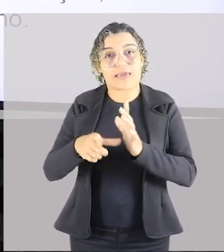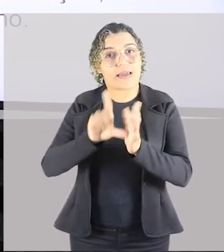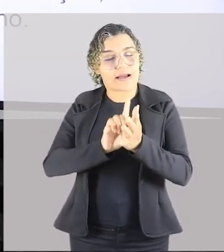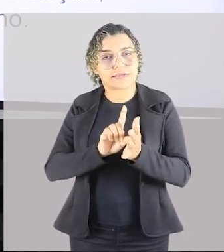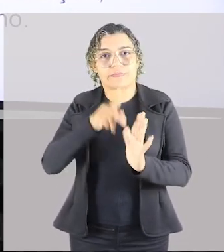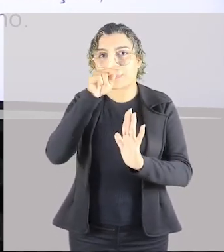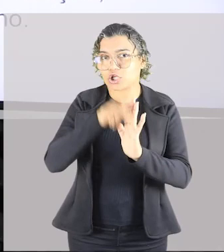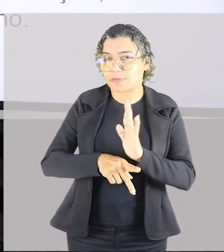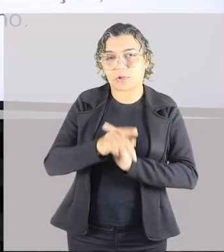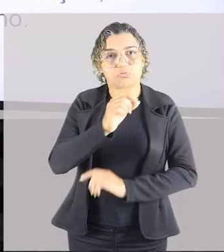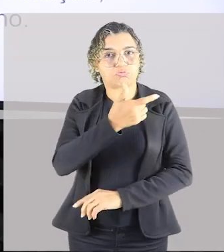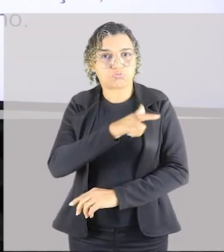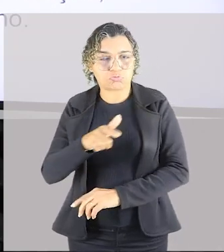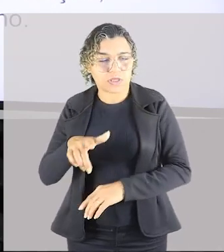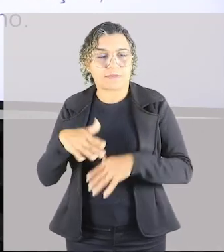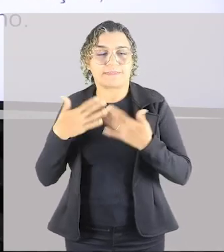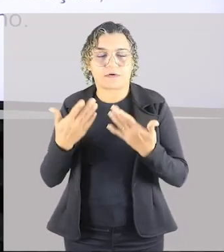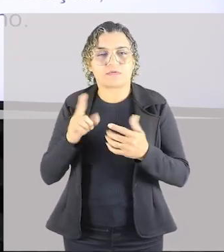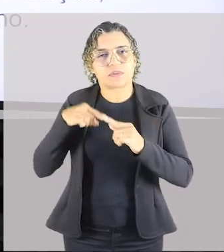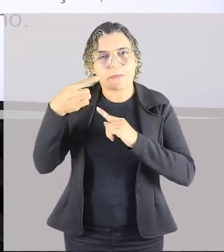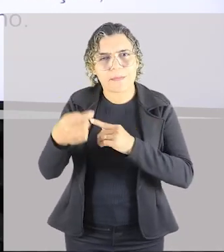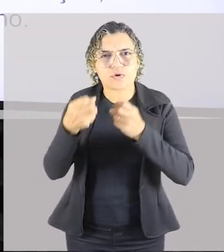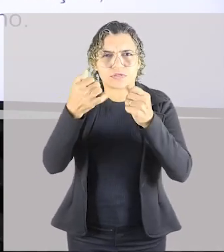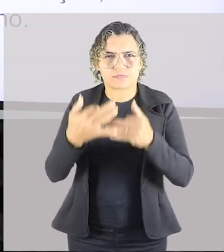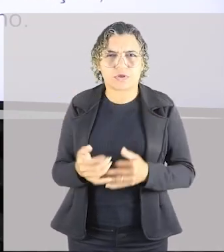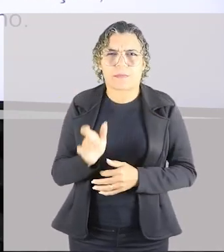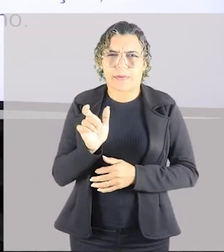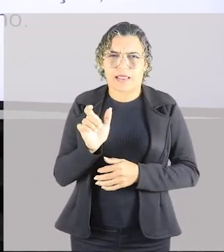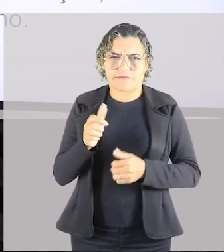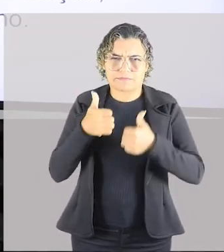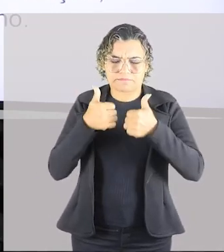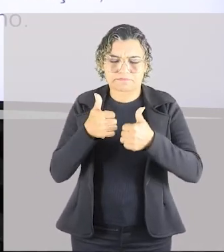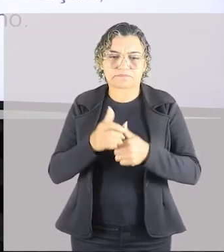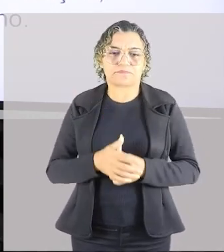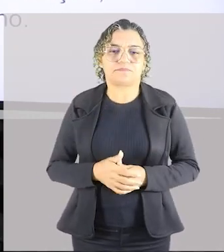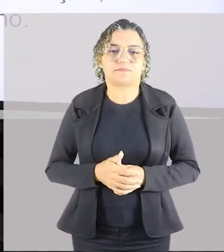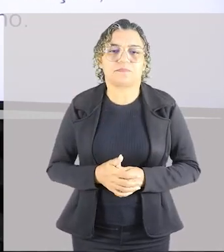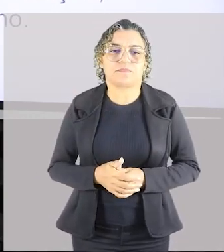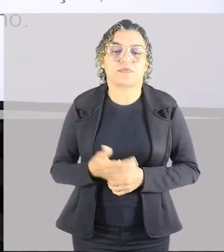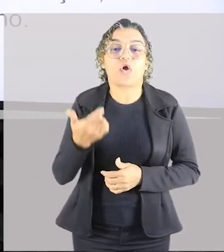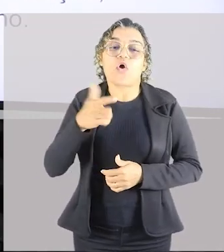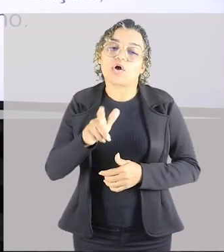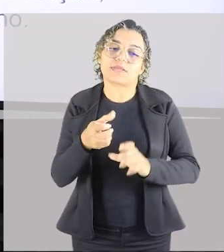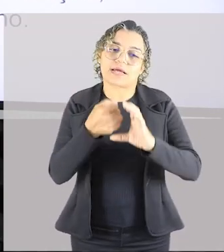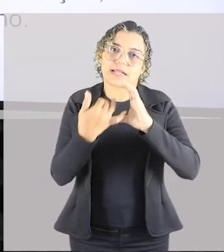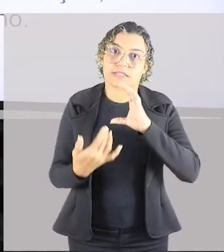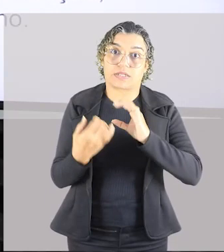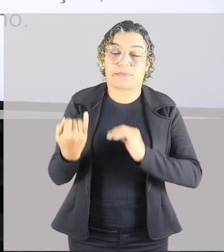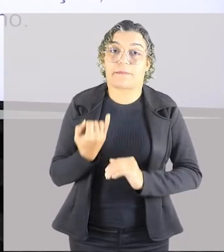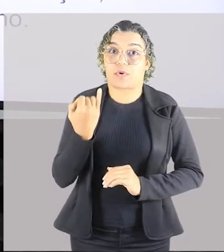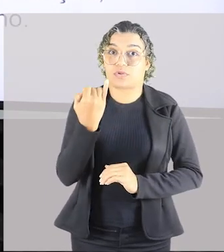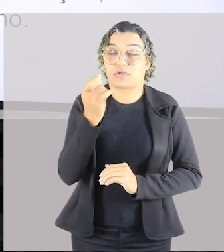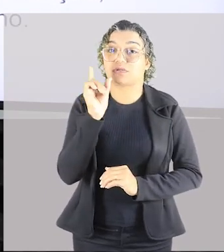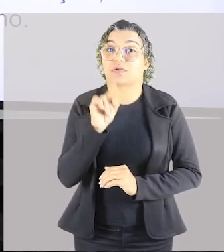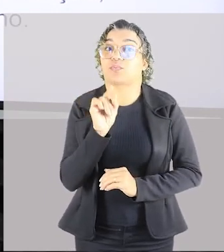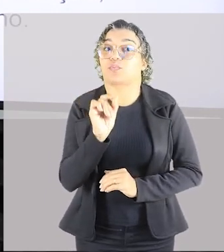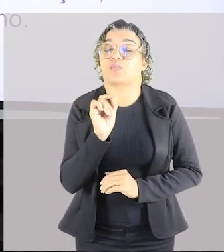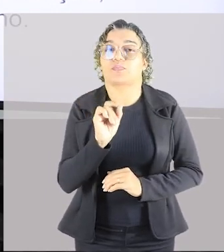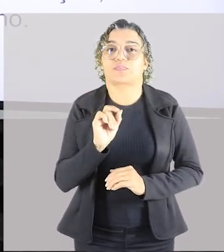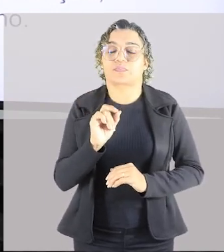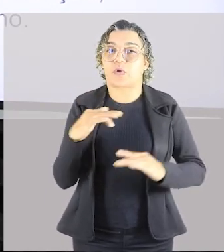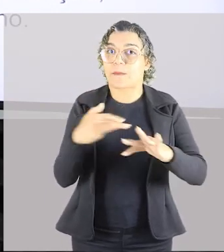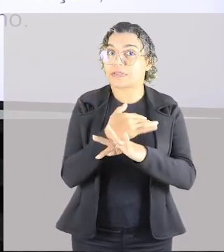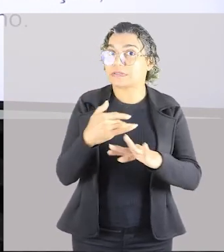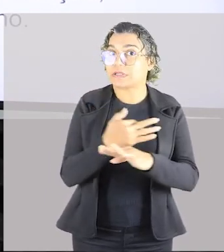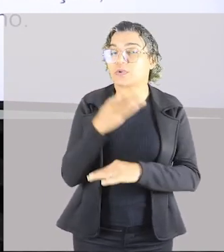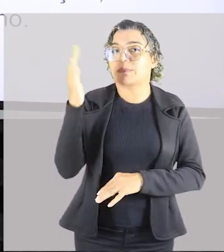falar contigo um terminho mais específico aí para tu não esquecer, beleza? Uma outra característica importante da